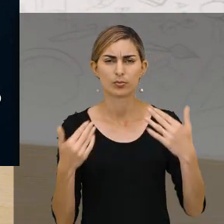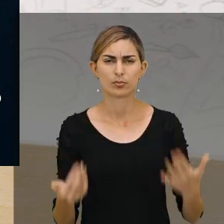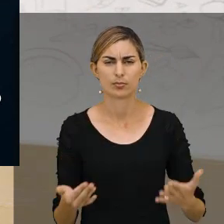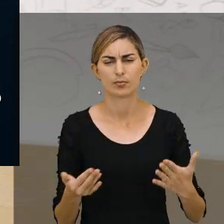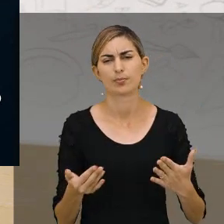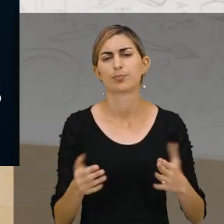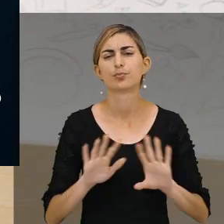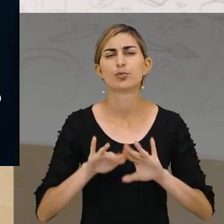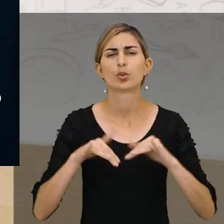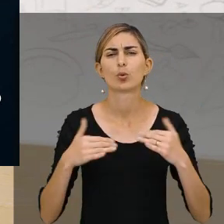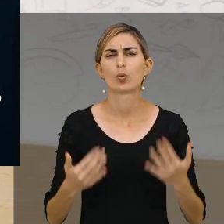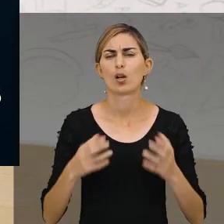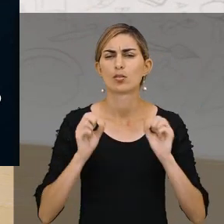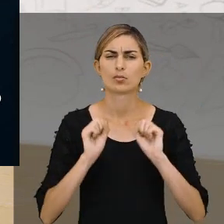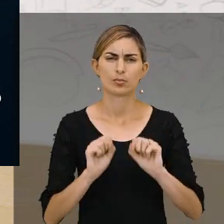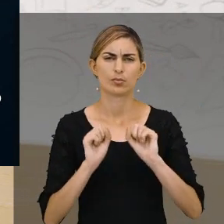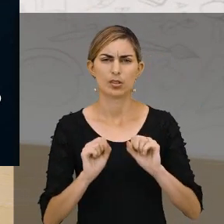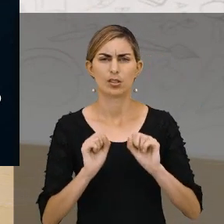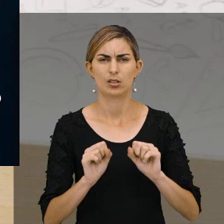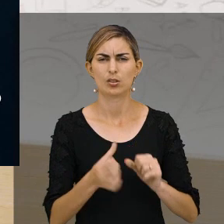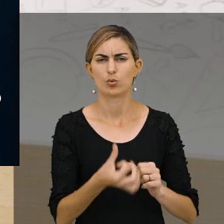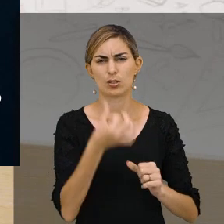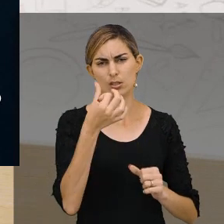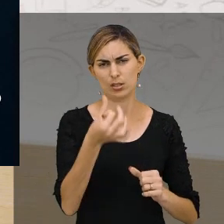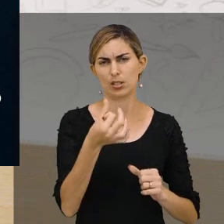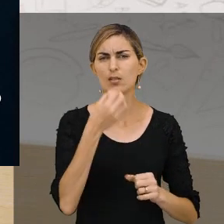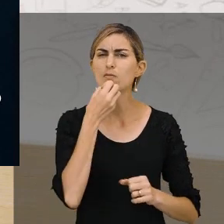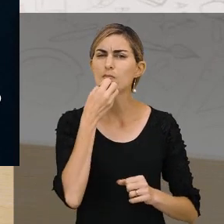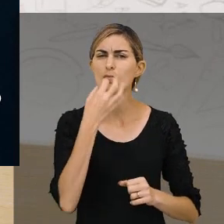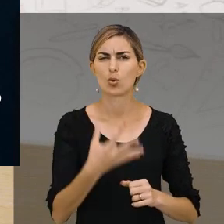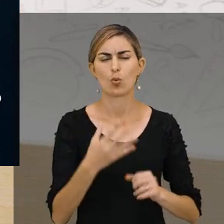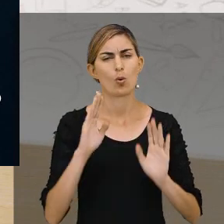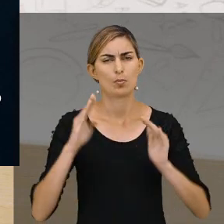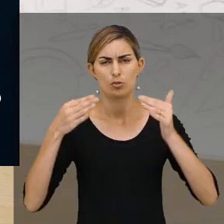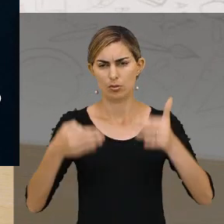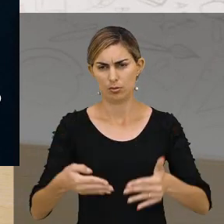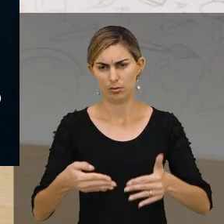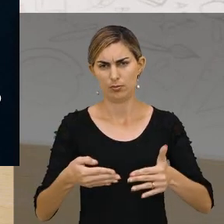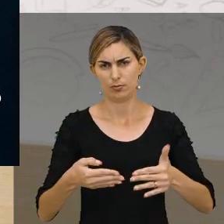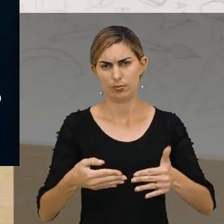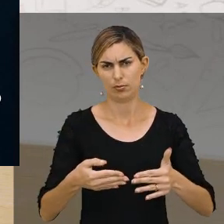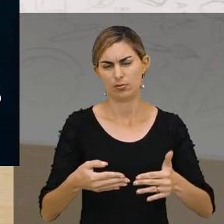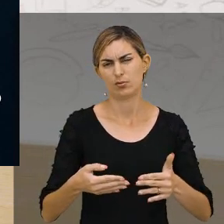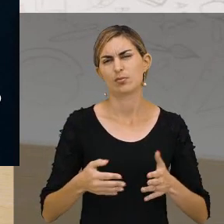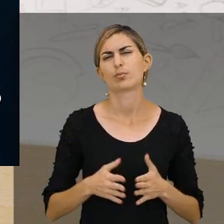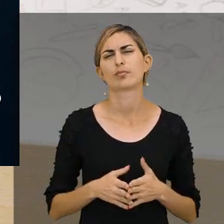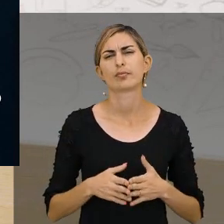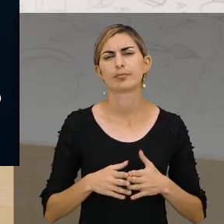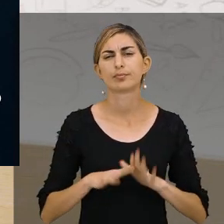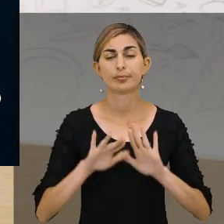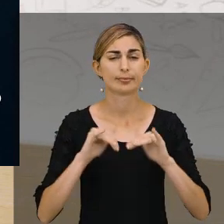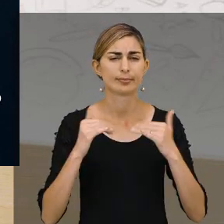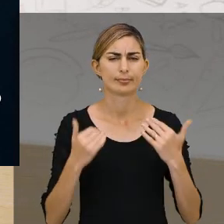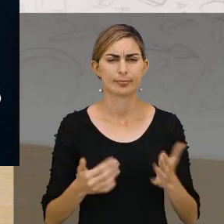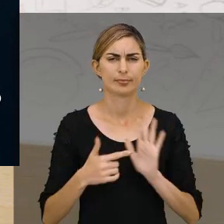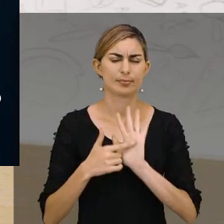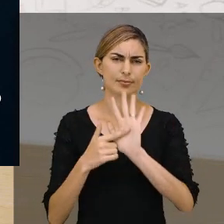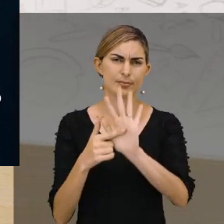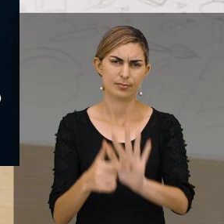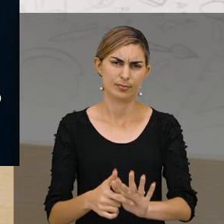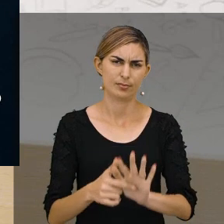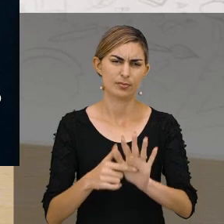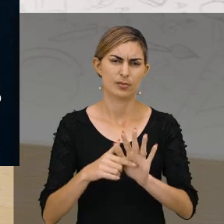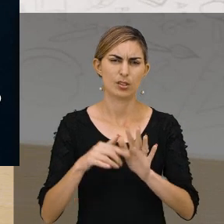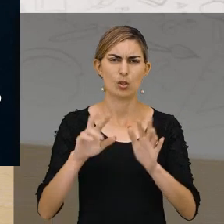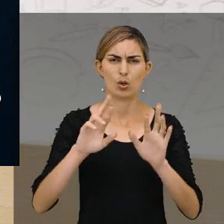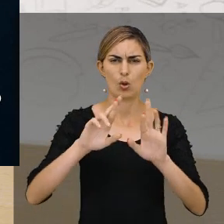Então, quais poderiam ser esses 6 bons objetivos para a gestão escolar? Então,